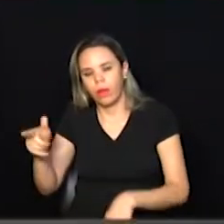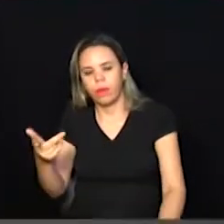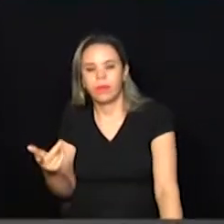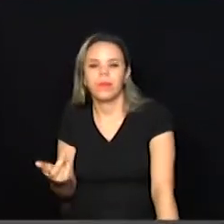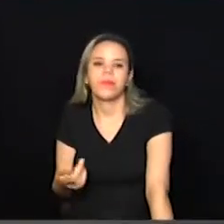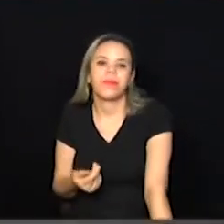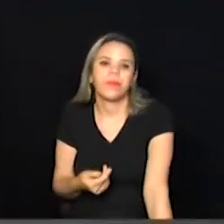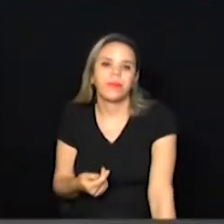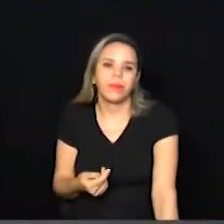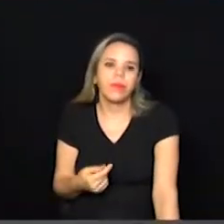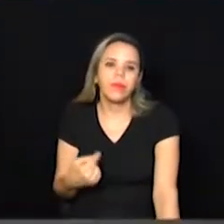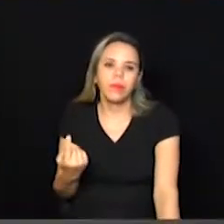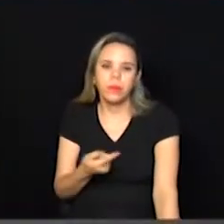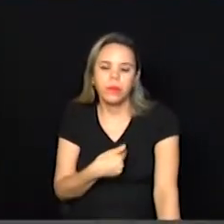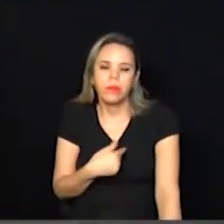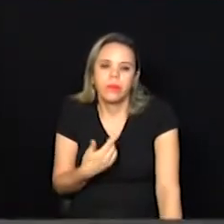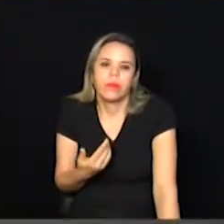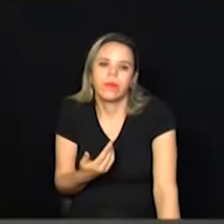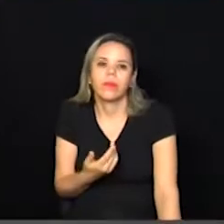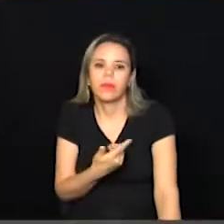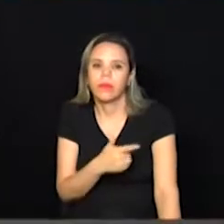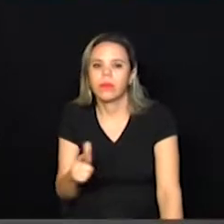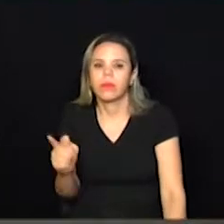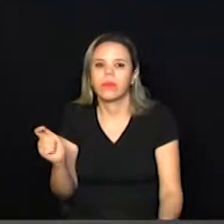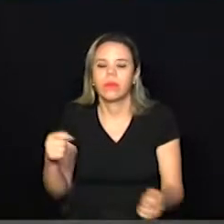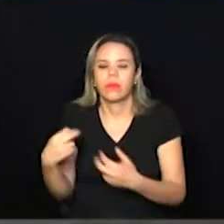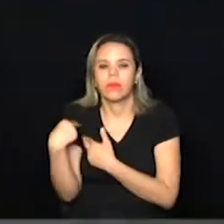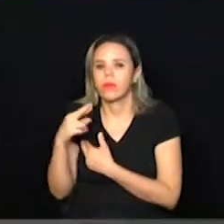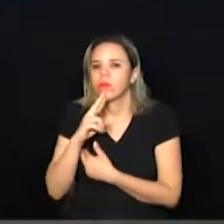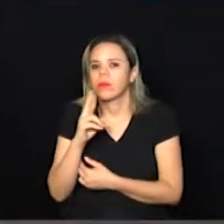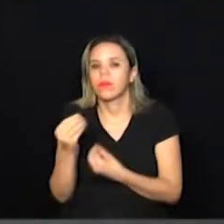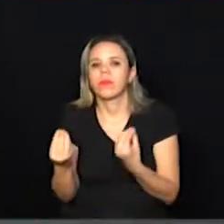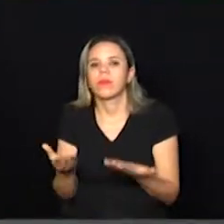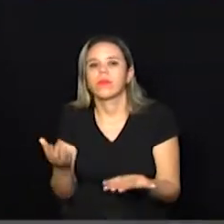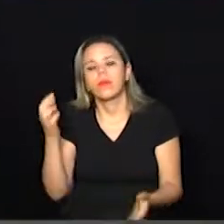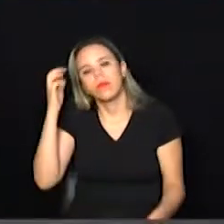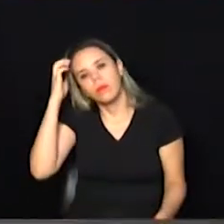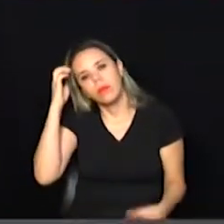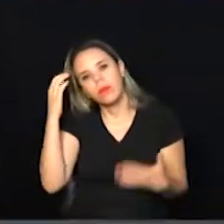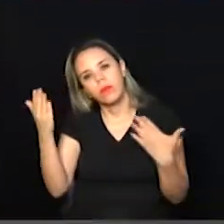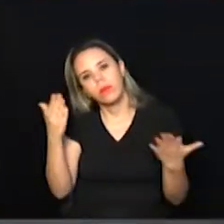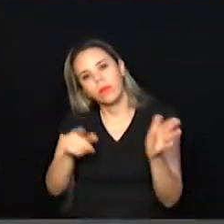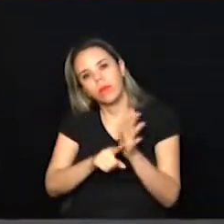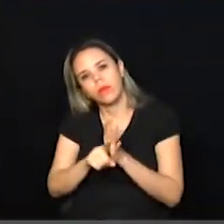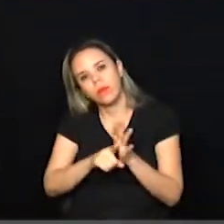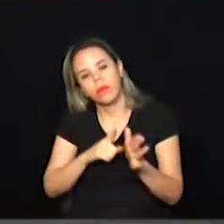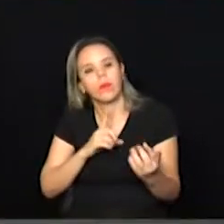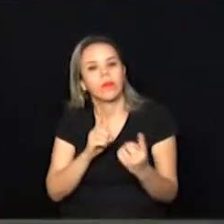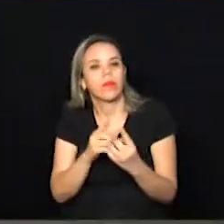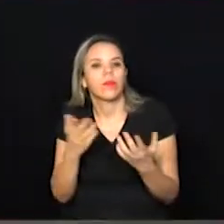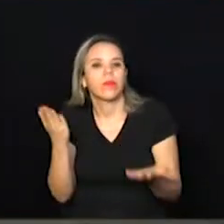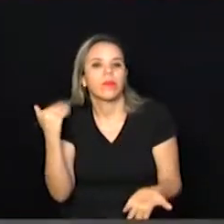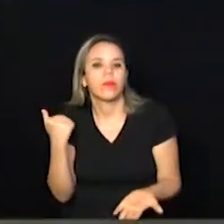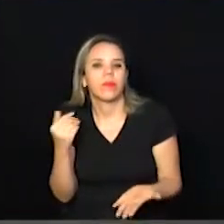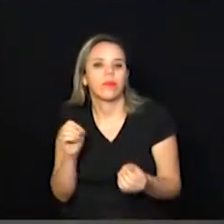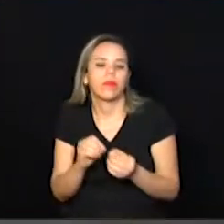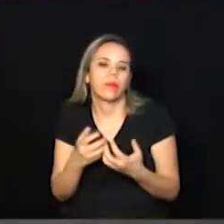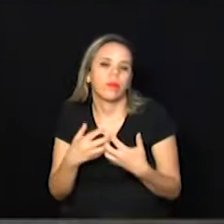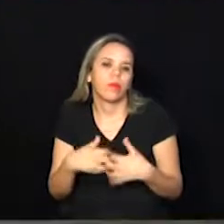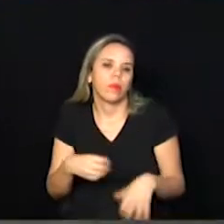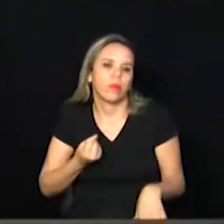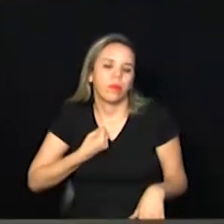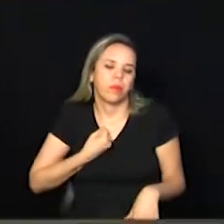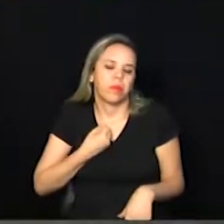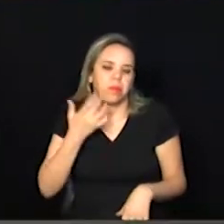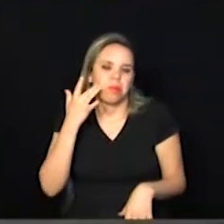amplitude. E aí eu não tenho muita competência para dizer quais são os dados, como que tem o funcionamento. A gente sabe como ele funciona, mas os números aí